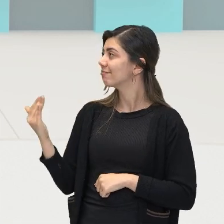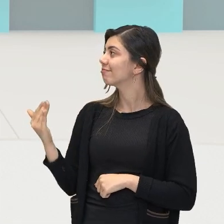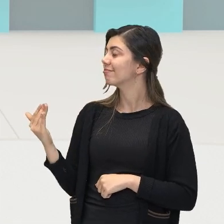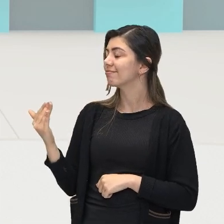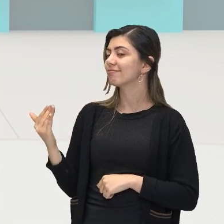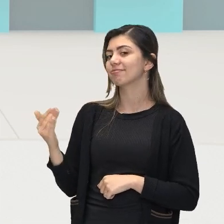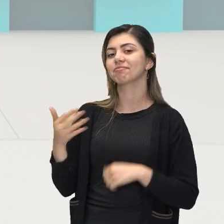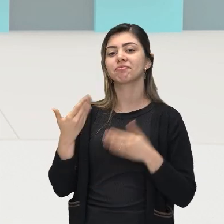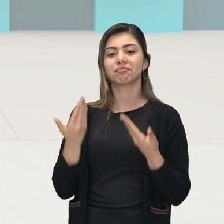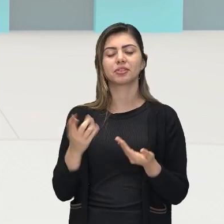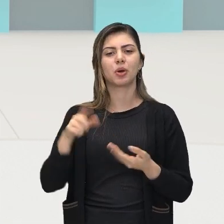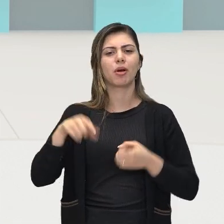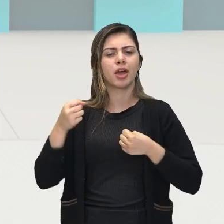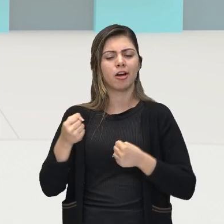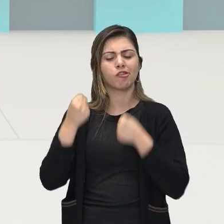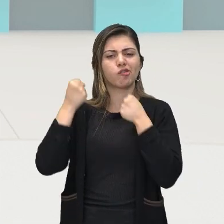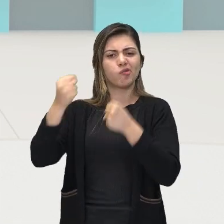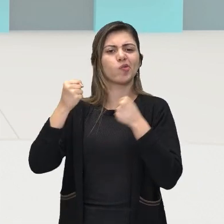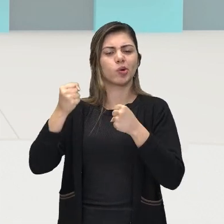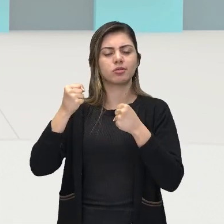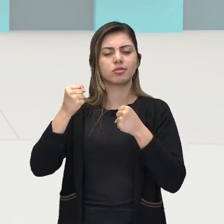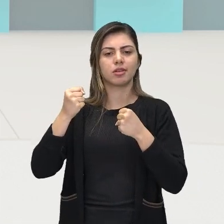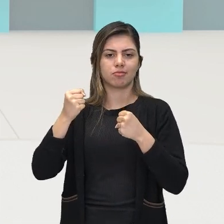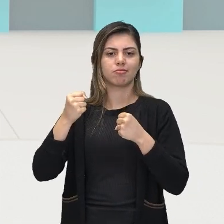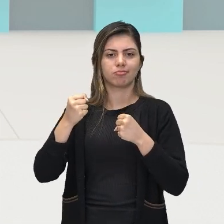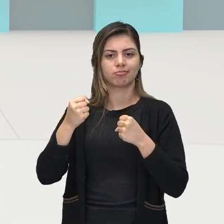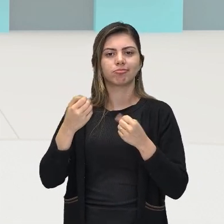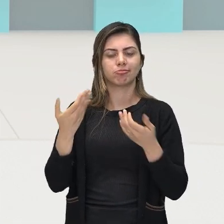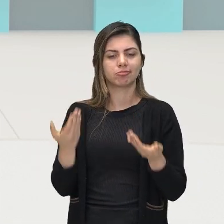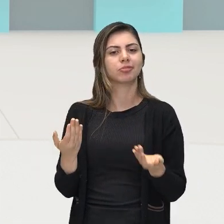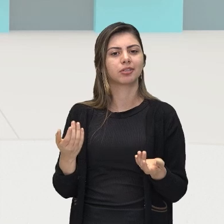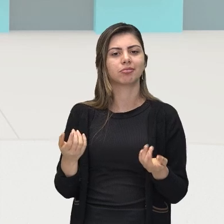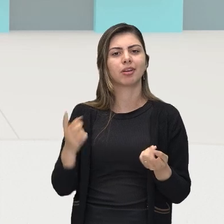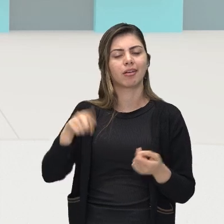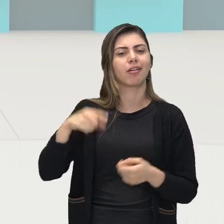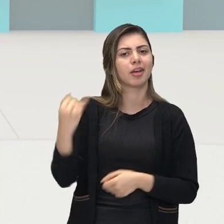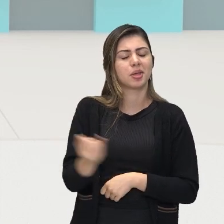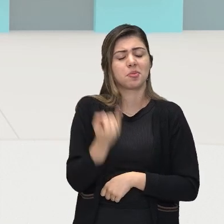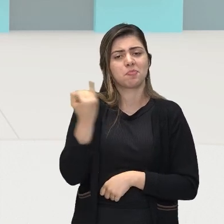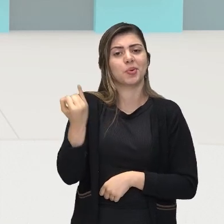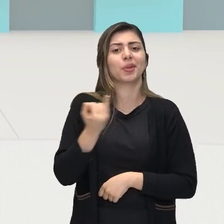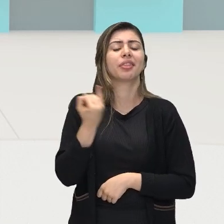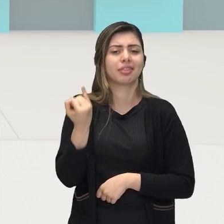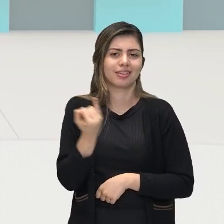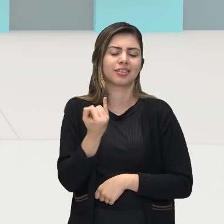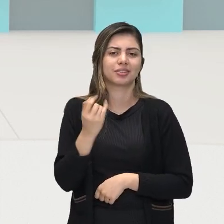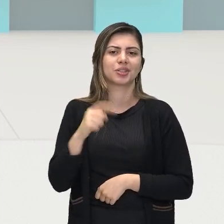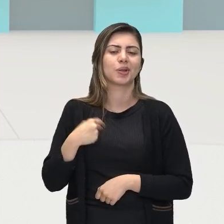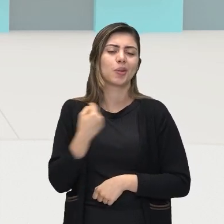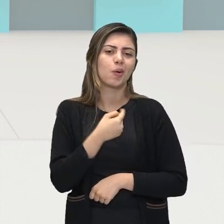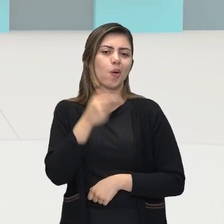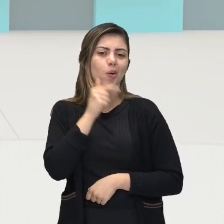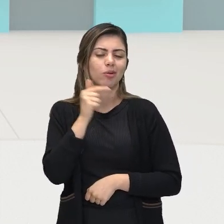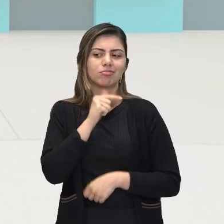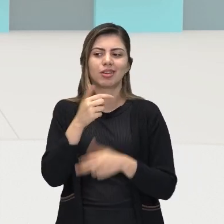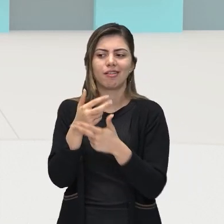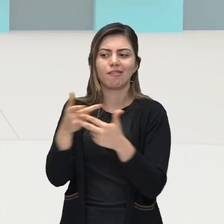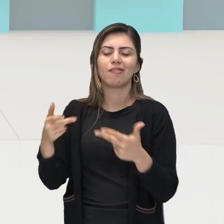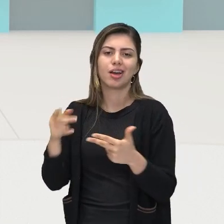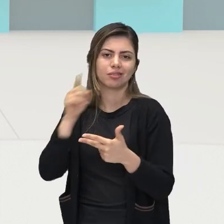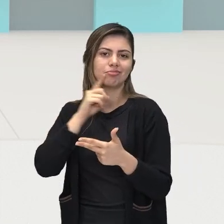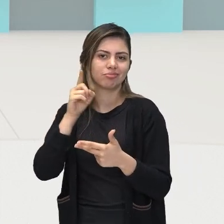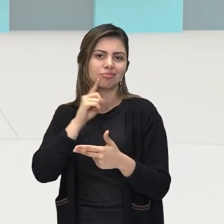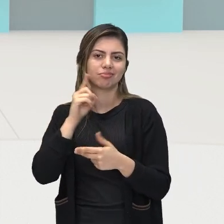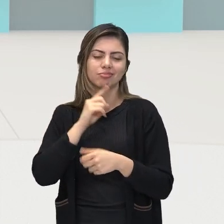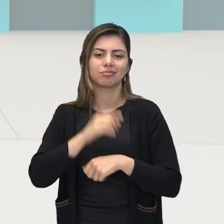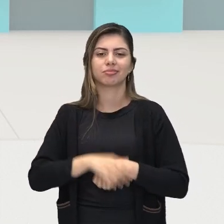o aumento da força muscular, né, que é também um fator importante para que a gente consiga realizar as tarefas do